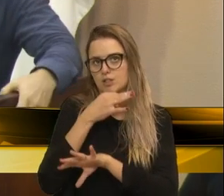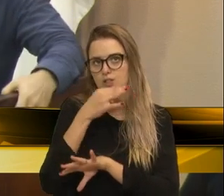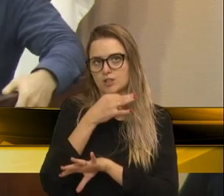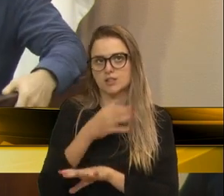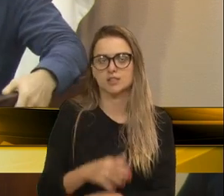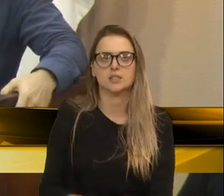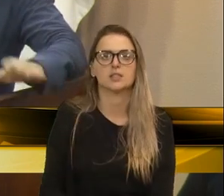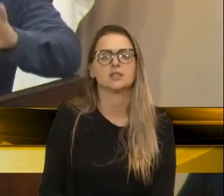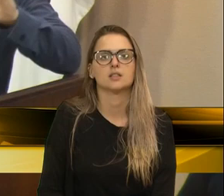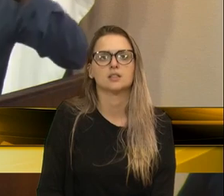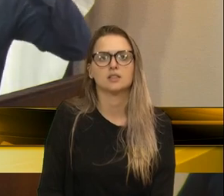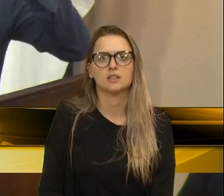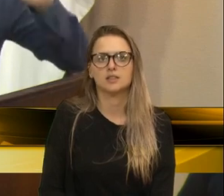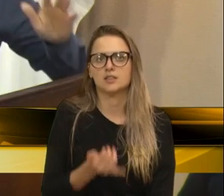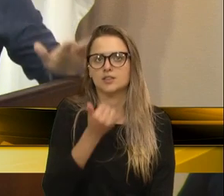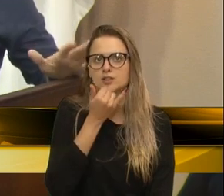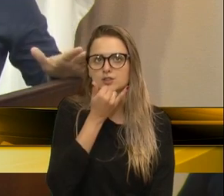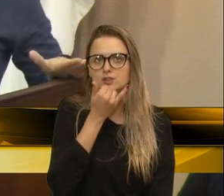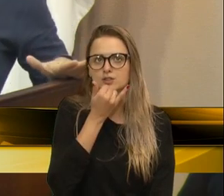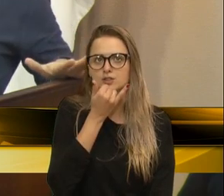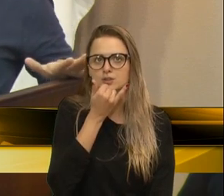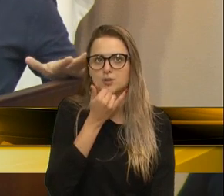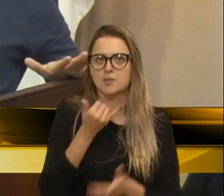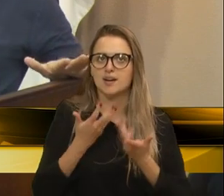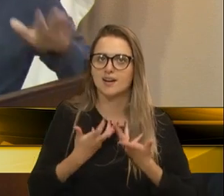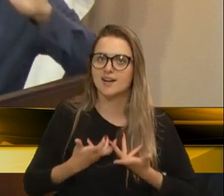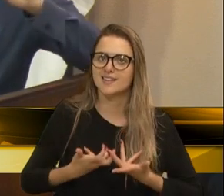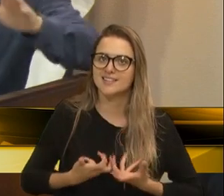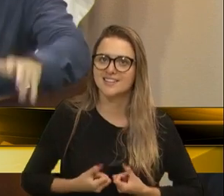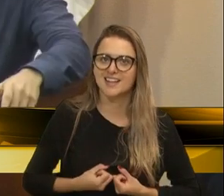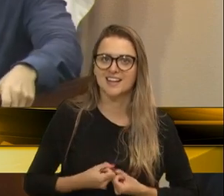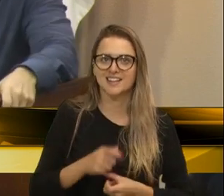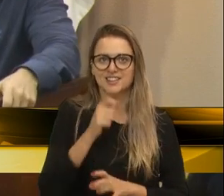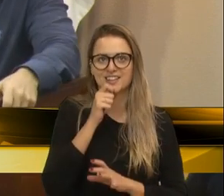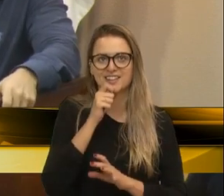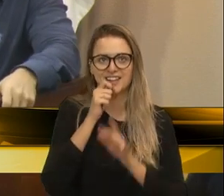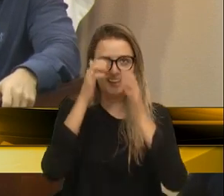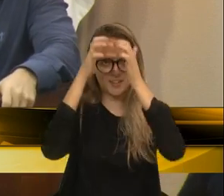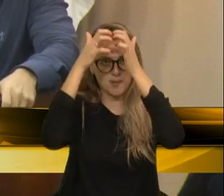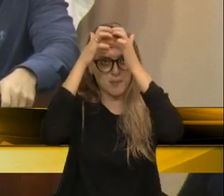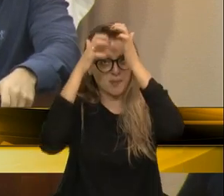eles. Desculpa, porque a gente está meio cansado aqui ainda, então o raciocínio é...